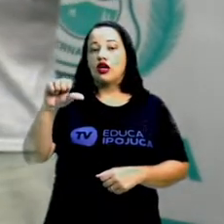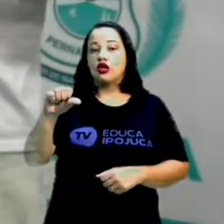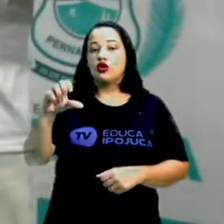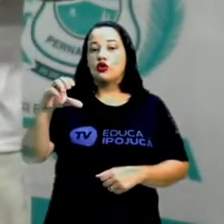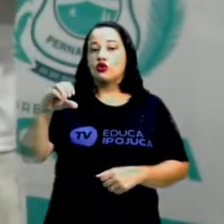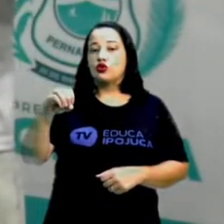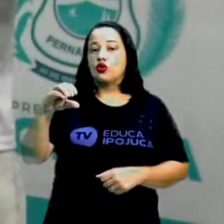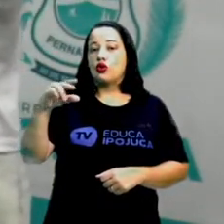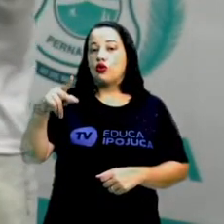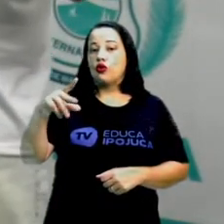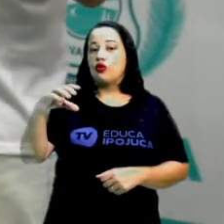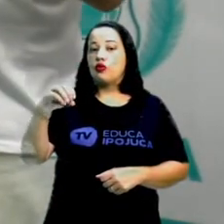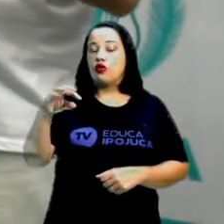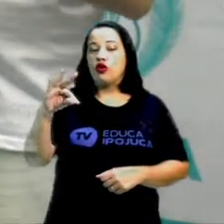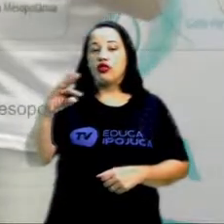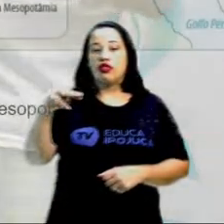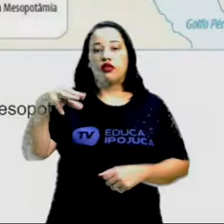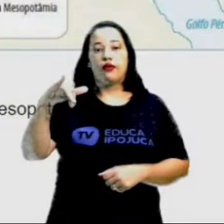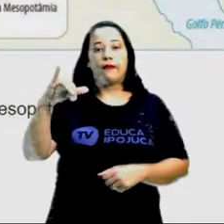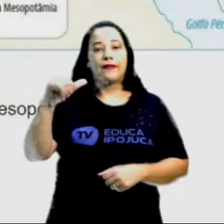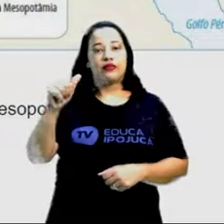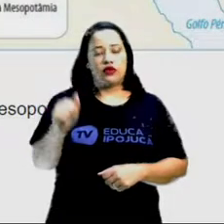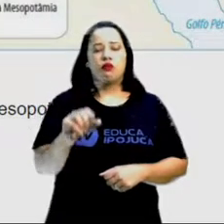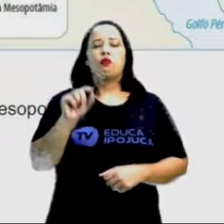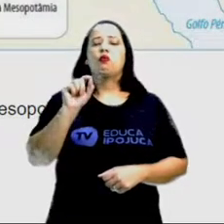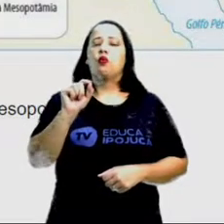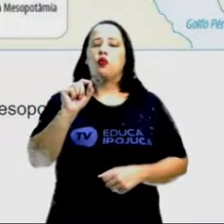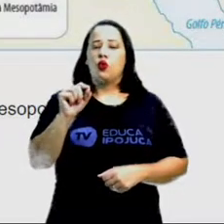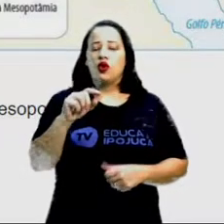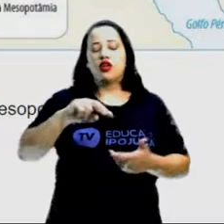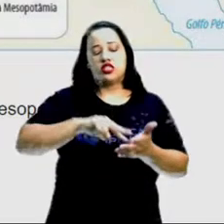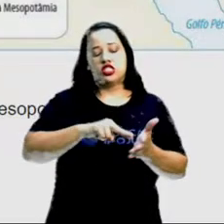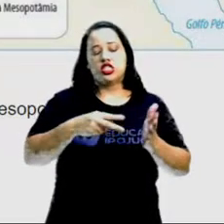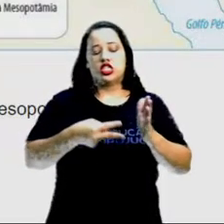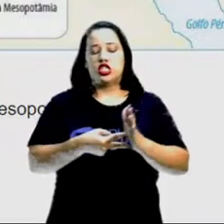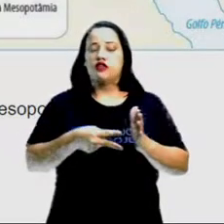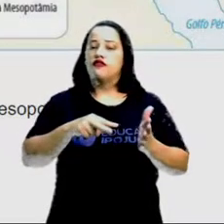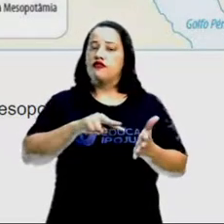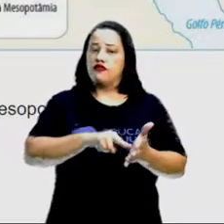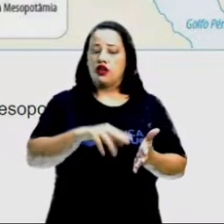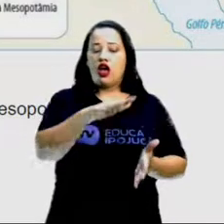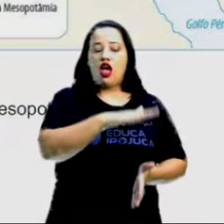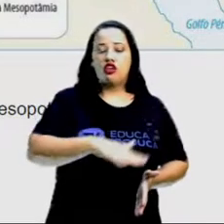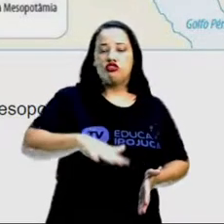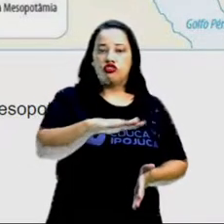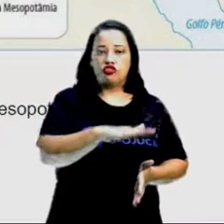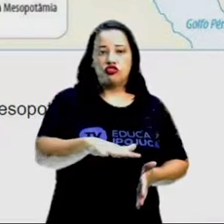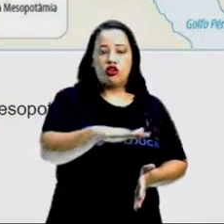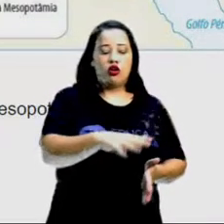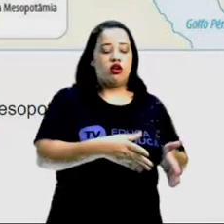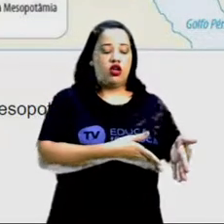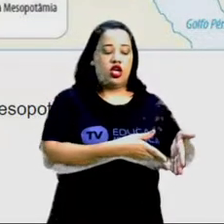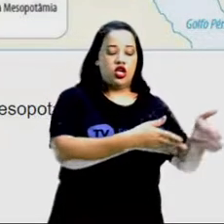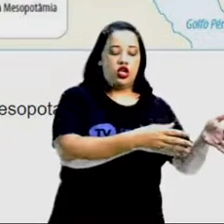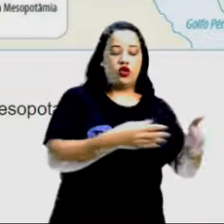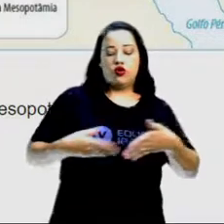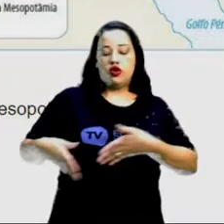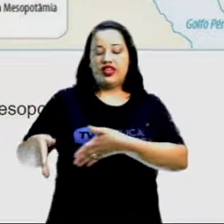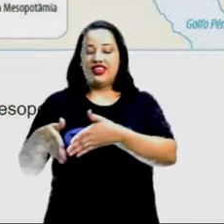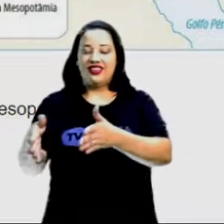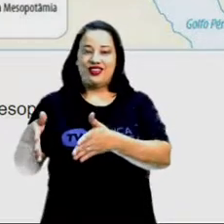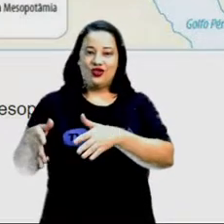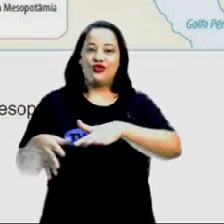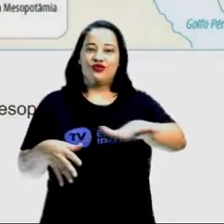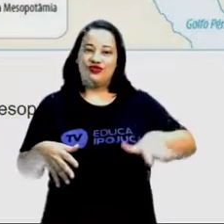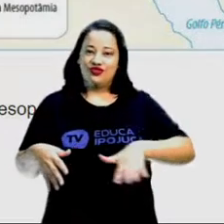ela significa região entre rios, né? Então, a região entre rios, beleza? E por